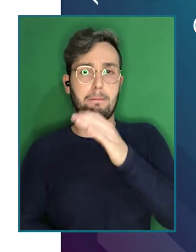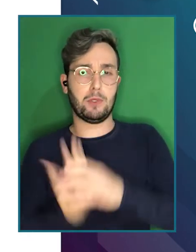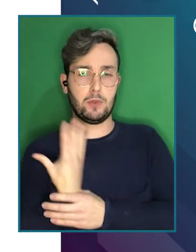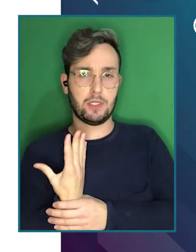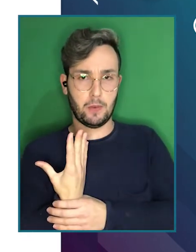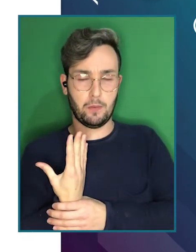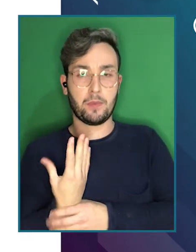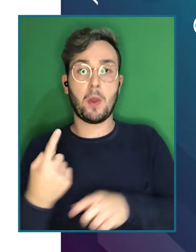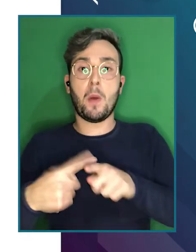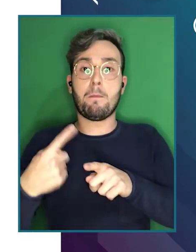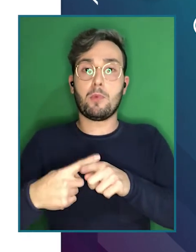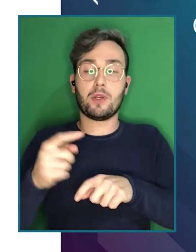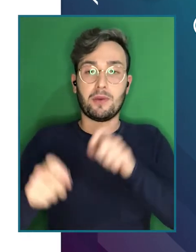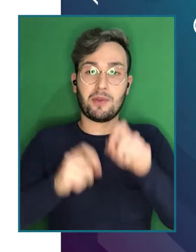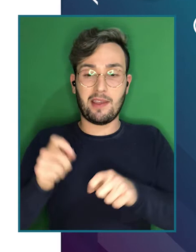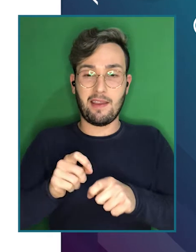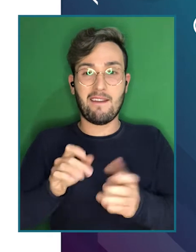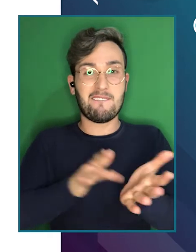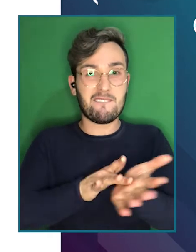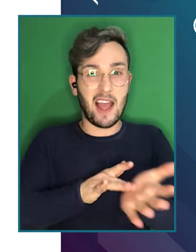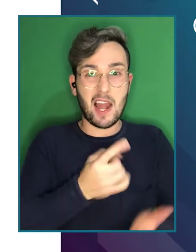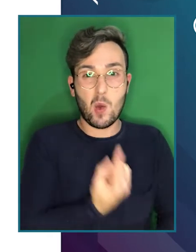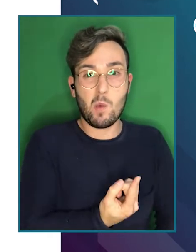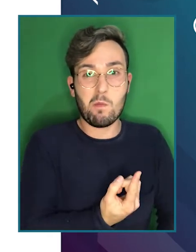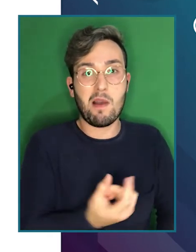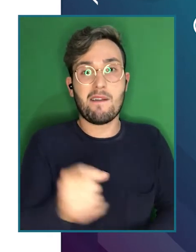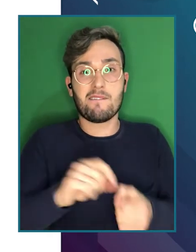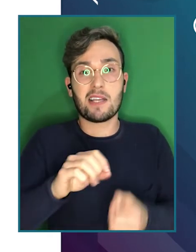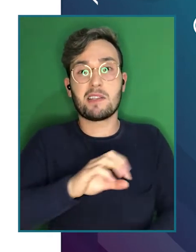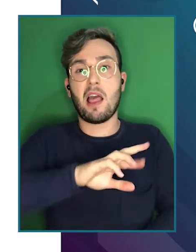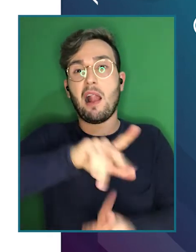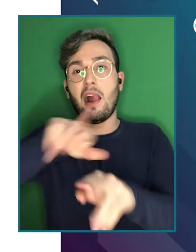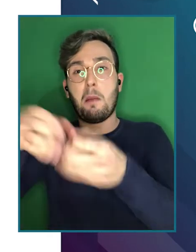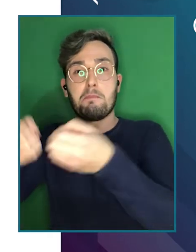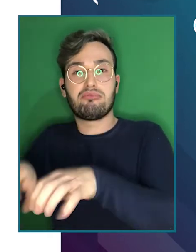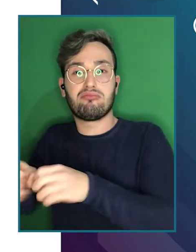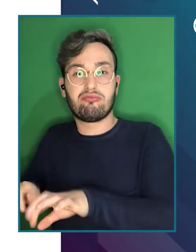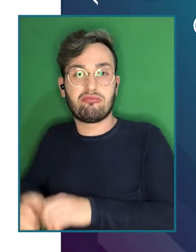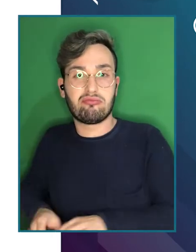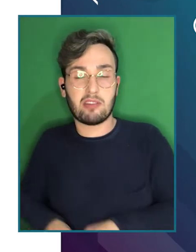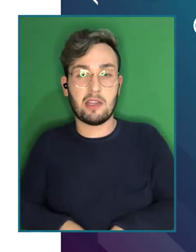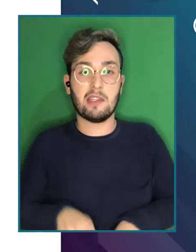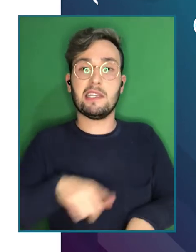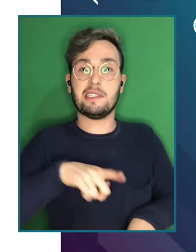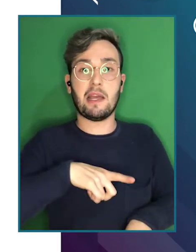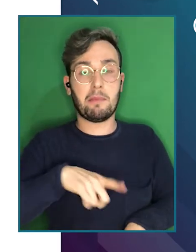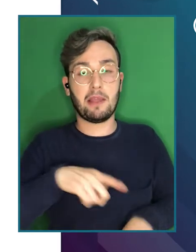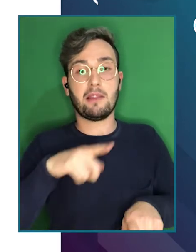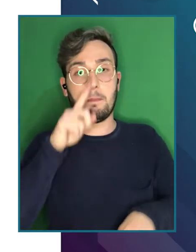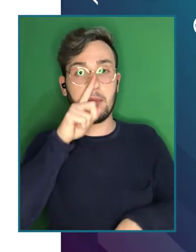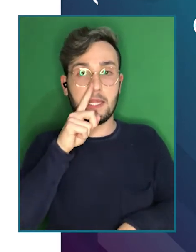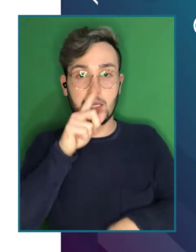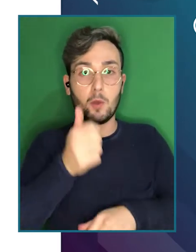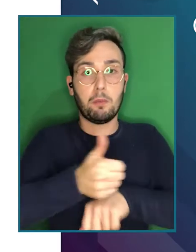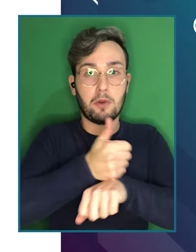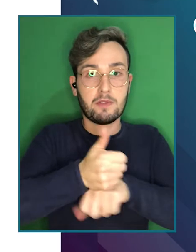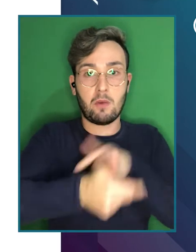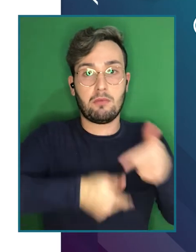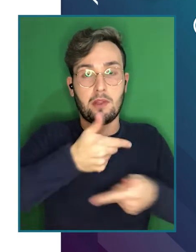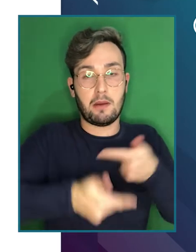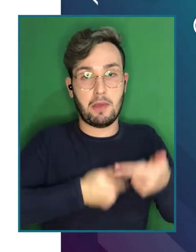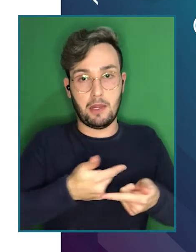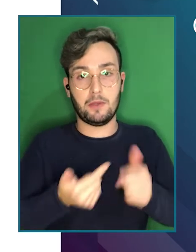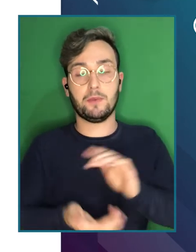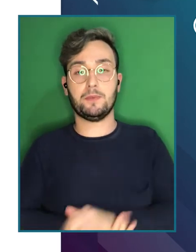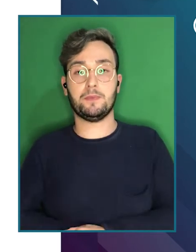produção, pois uma falha causa diversos prejuízos, além de expor a segurança dos trabalhadores com o risco de acidentes.